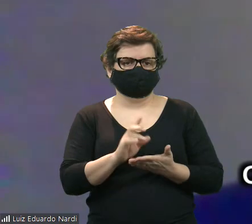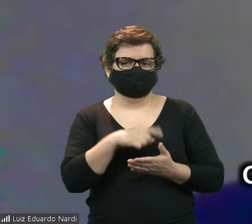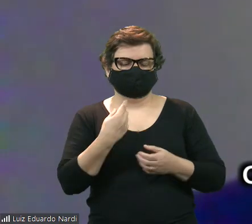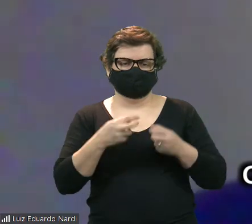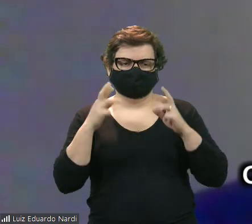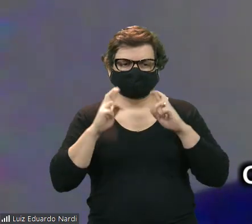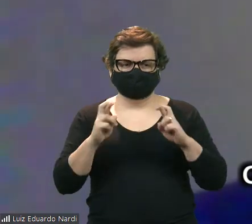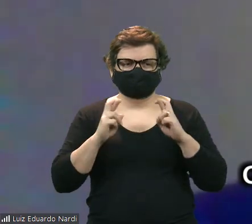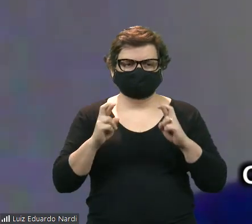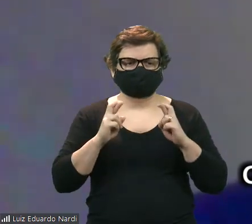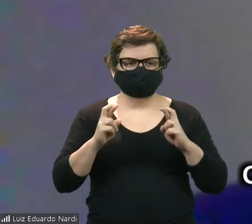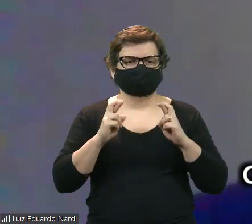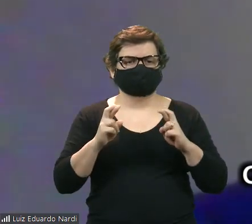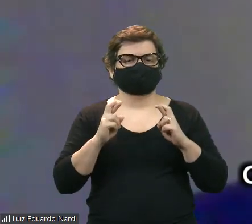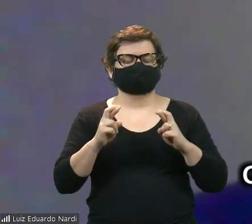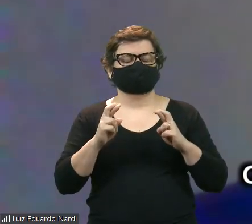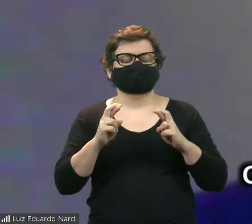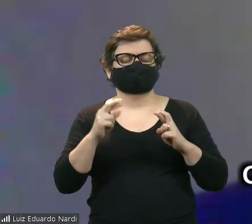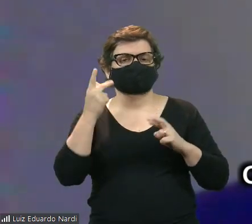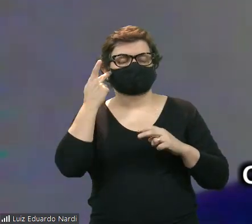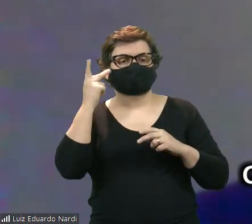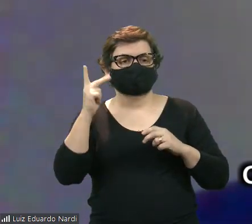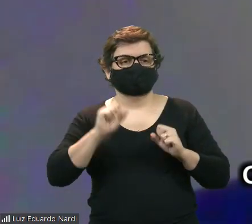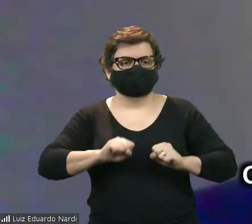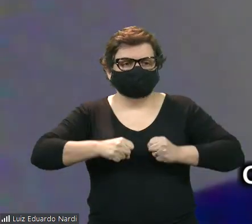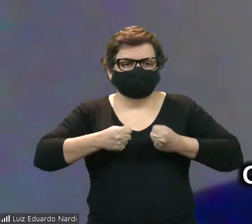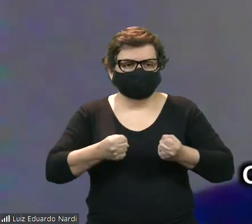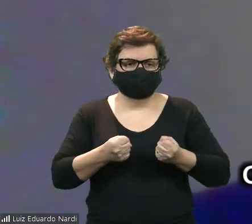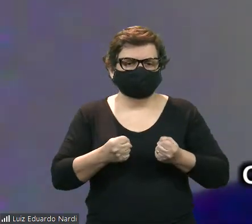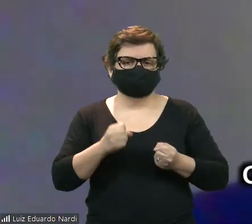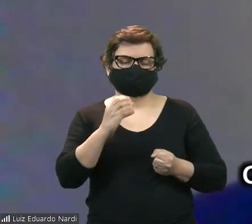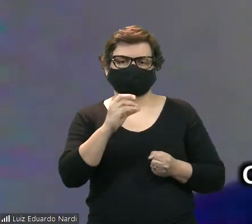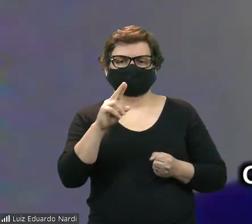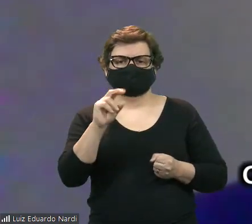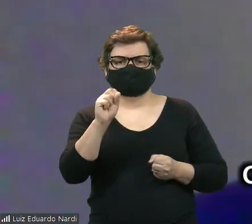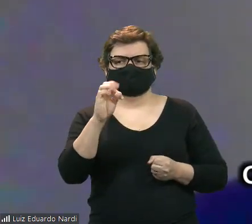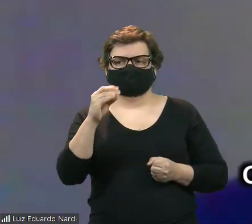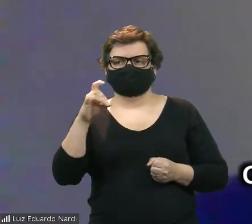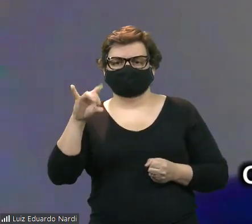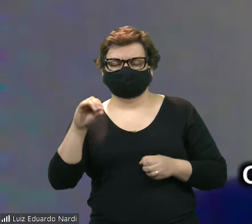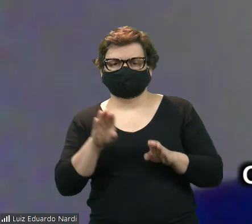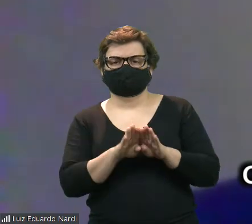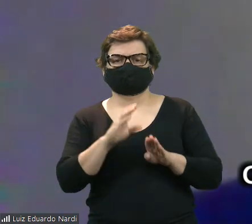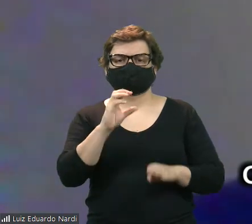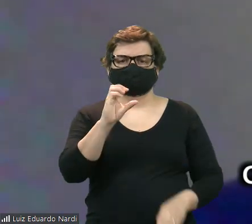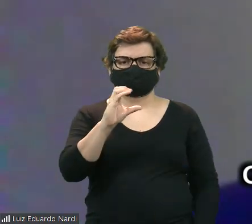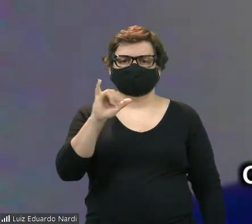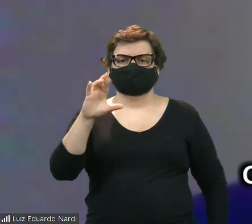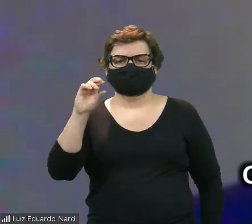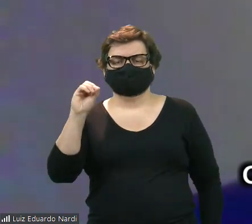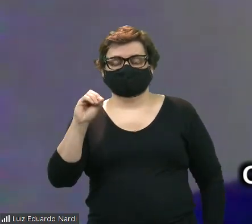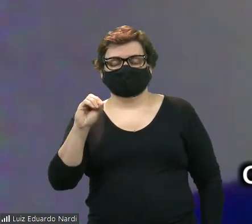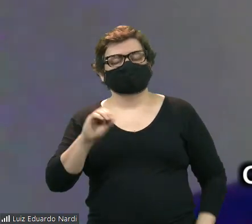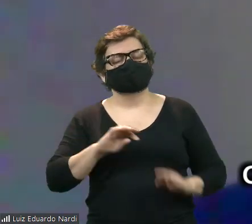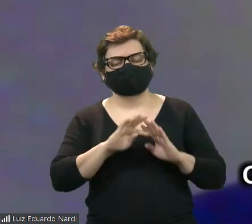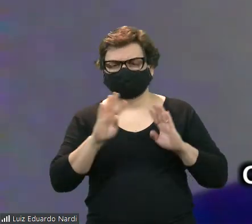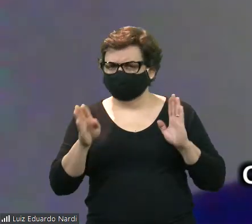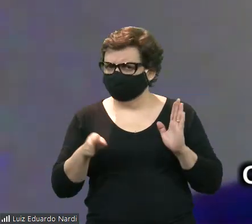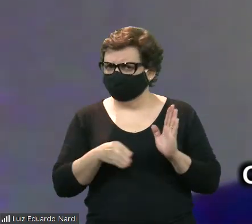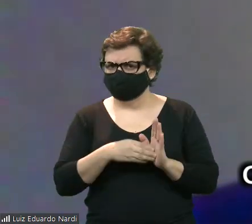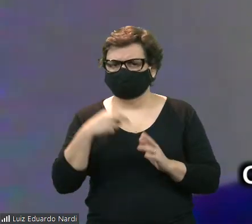torcer pelo esforço do vereador Márcio Stoddy, do vereador Cício, eu acredito que todos os vereadores,